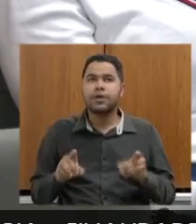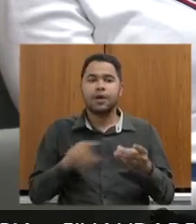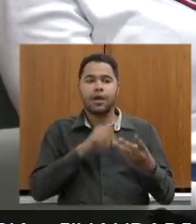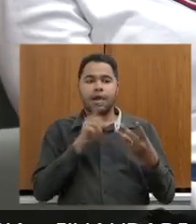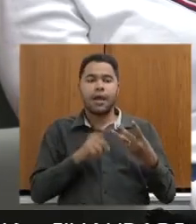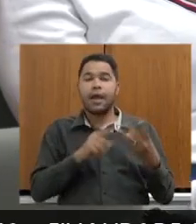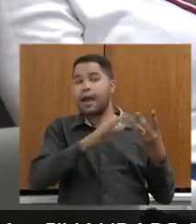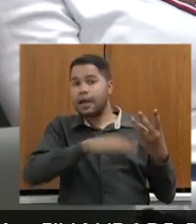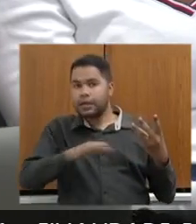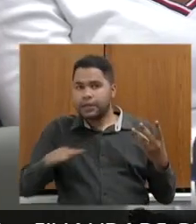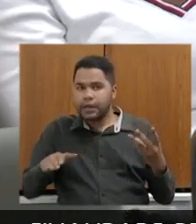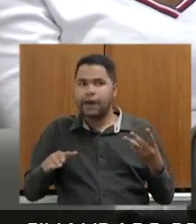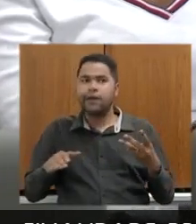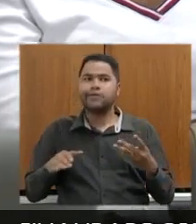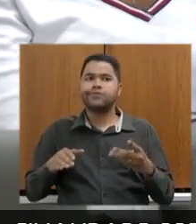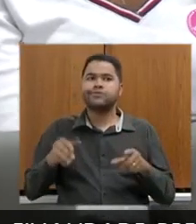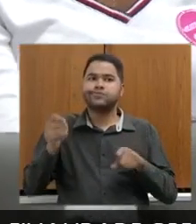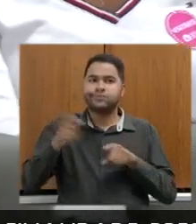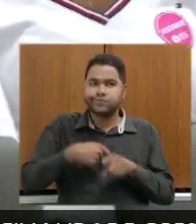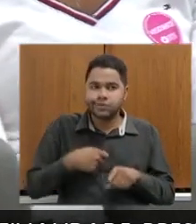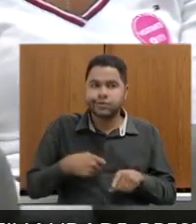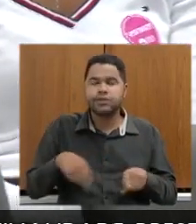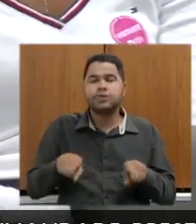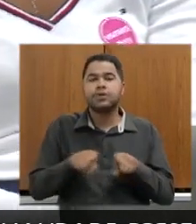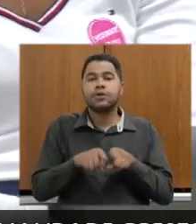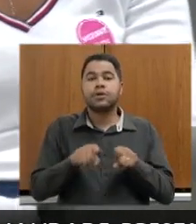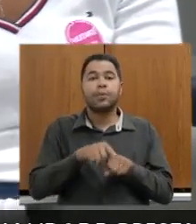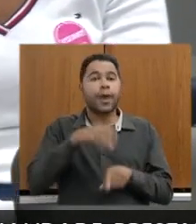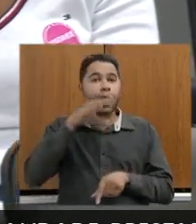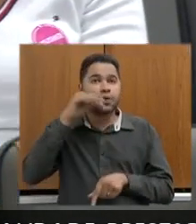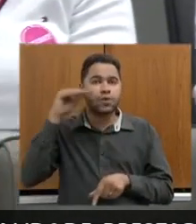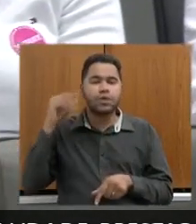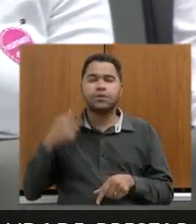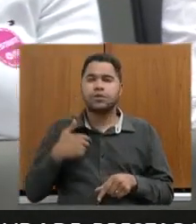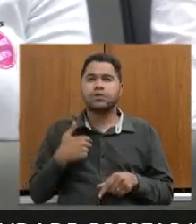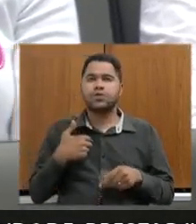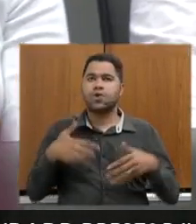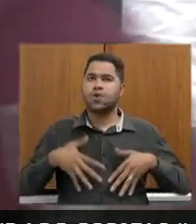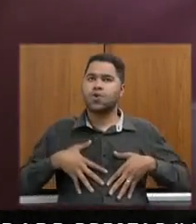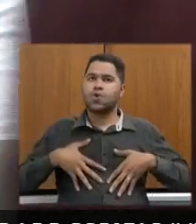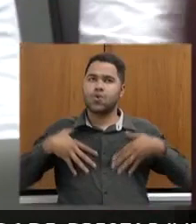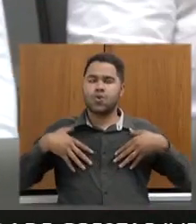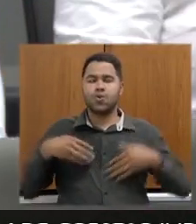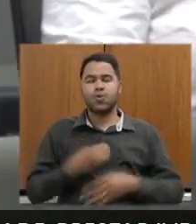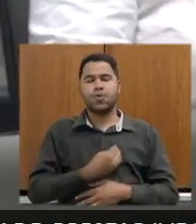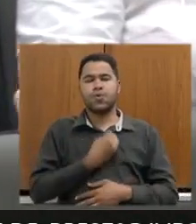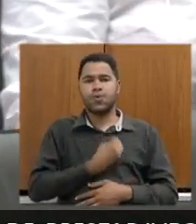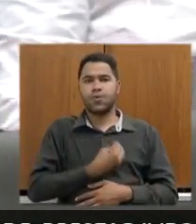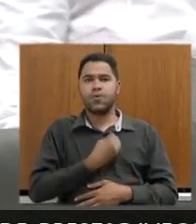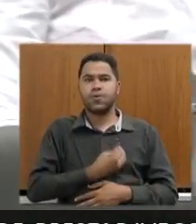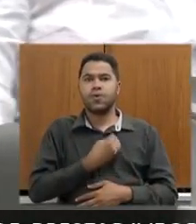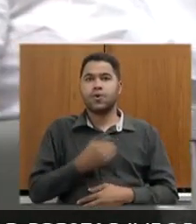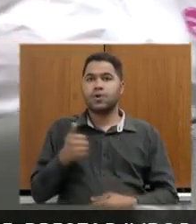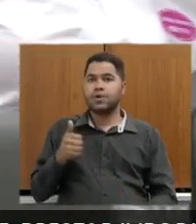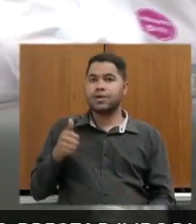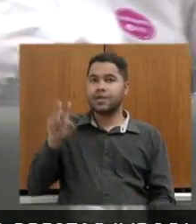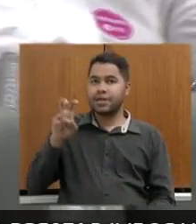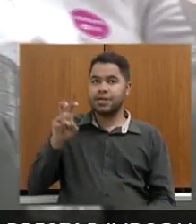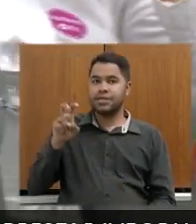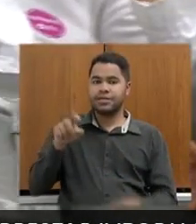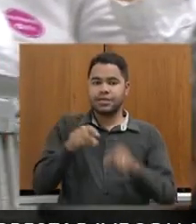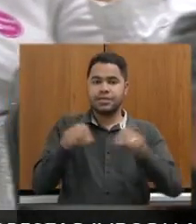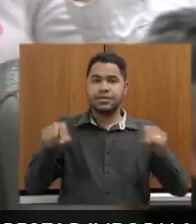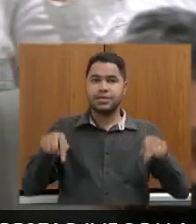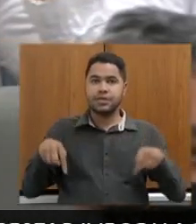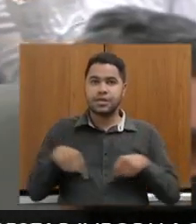criança abuso e exploração sexual de crianças e adolescentes e eu tem também muito orgulho de ter participado com a entrega de 15 salas de